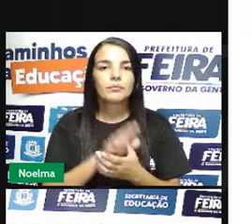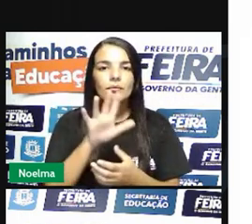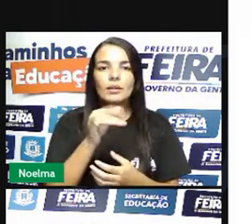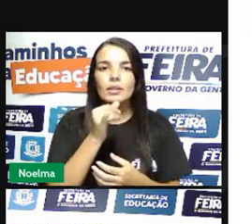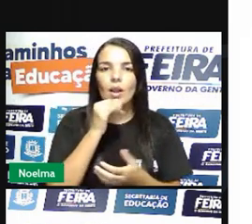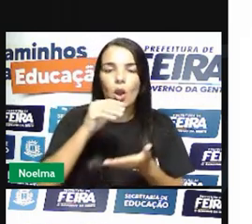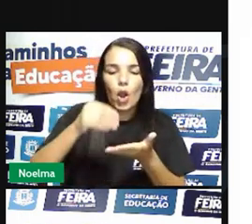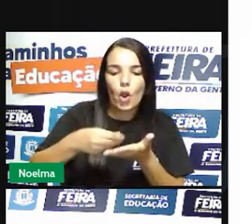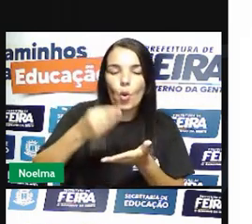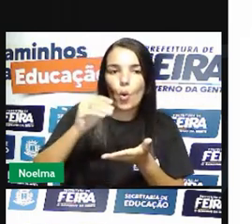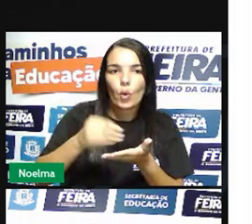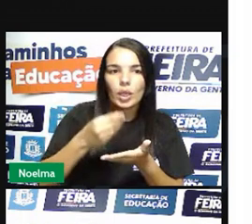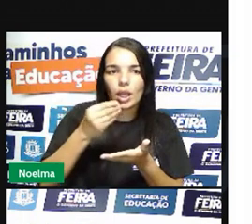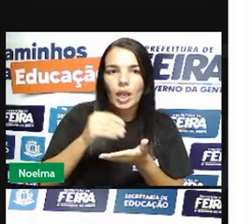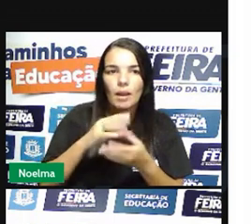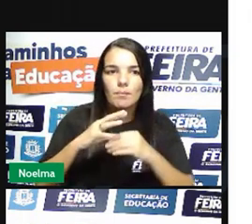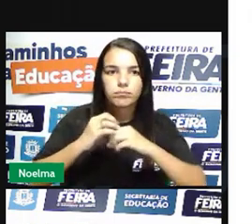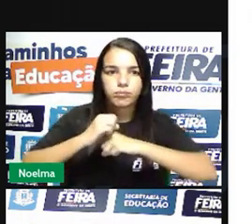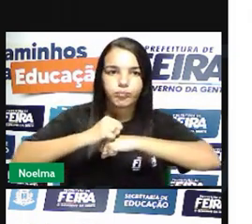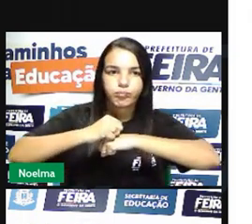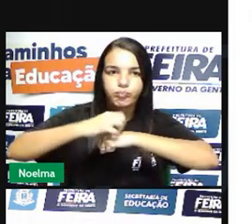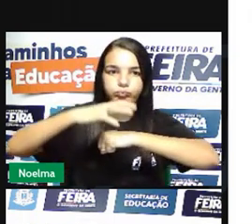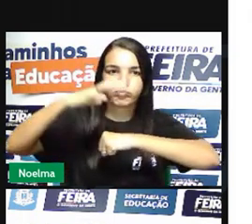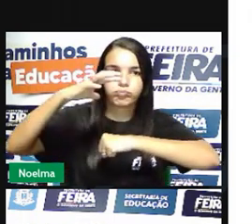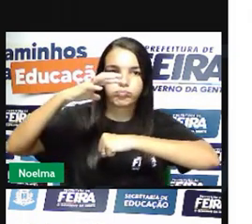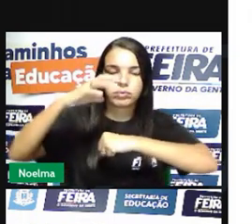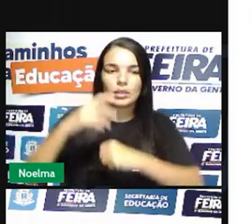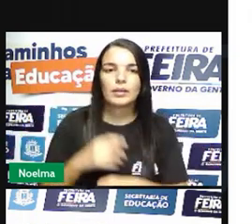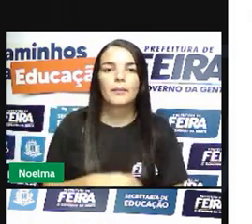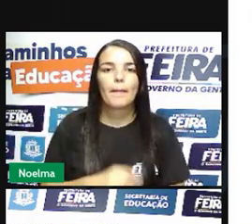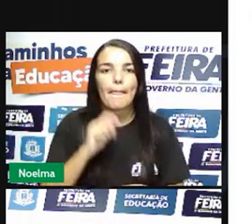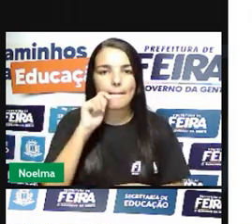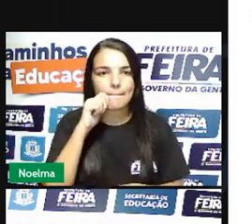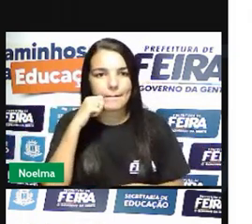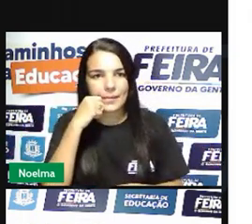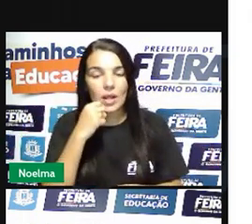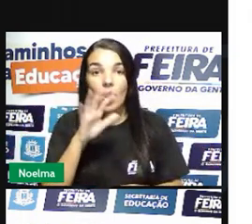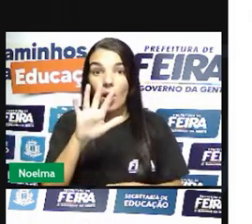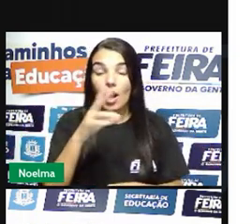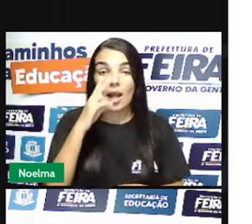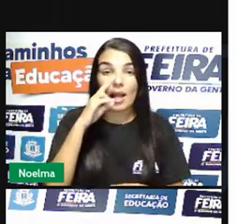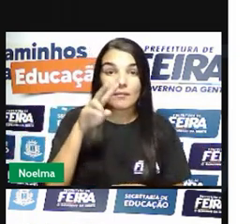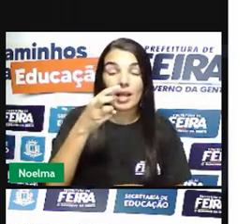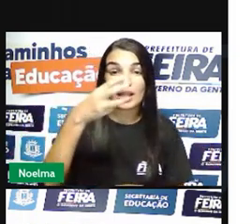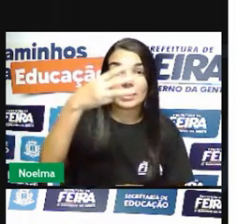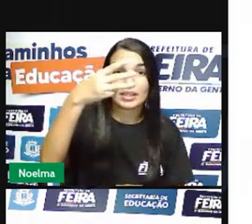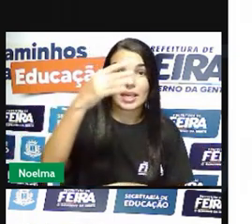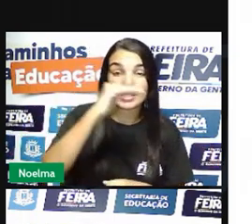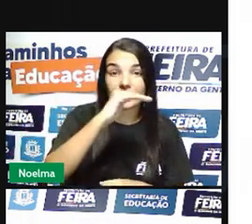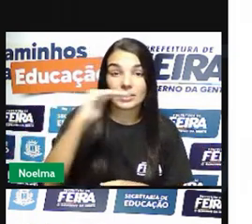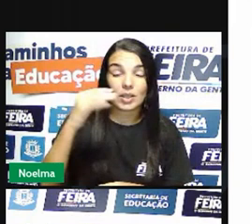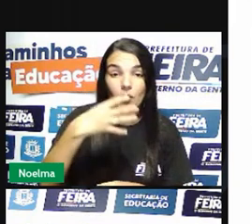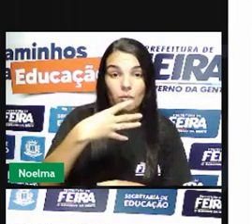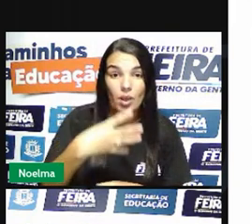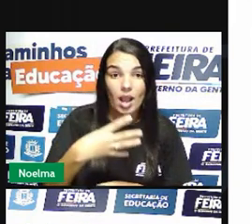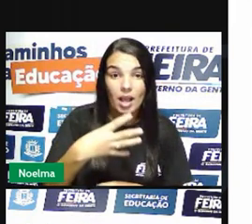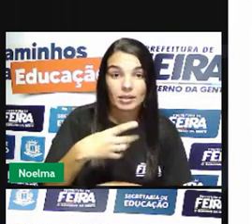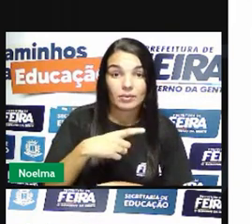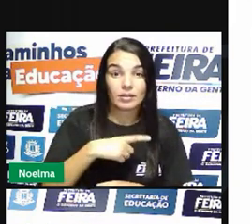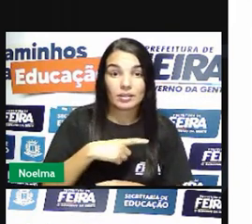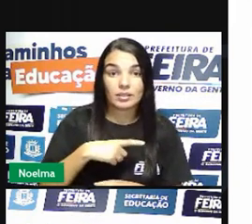colher de sopa de fermento para pão três quartos de xícara de leite morno